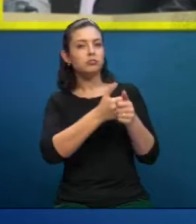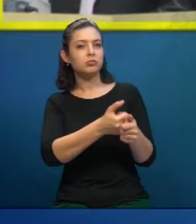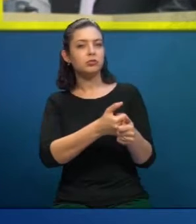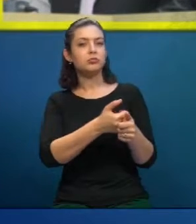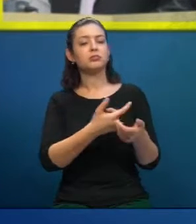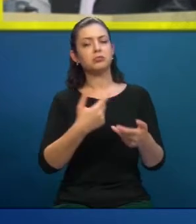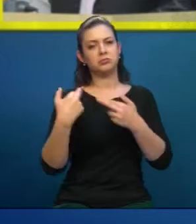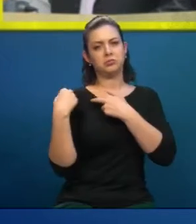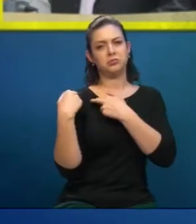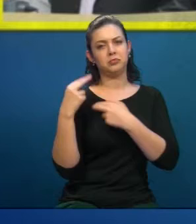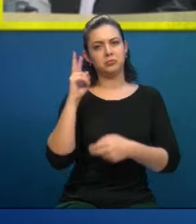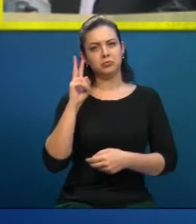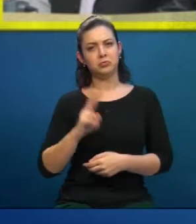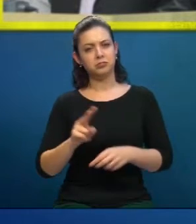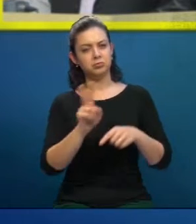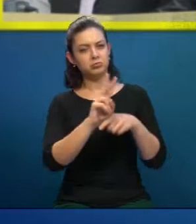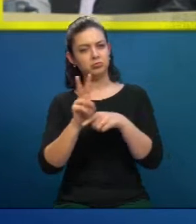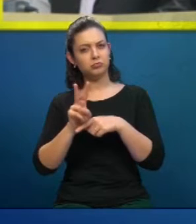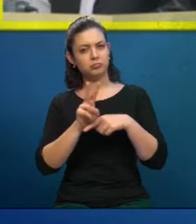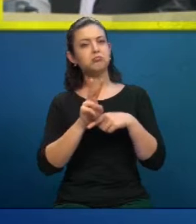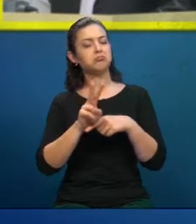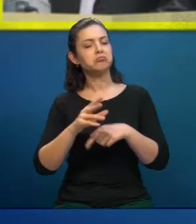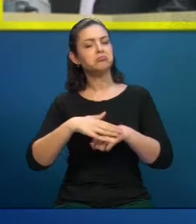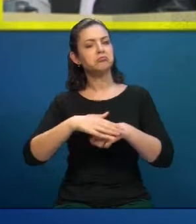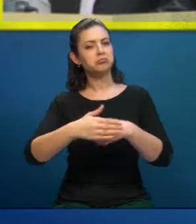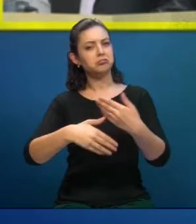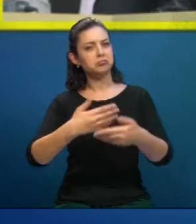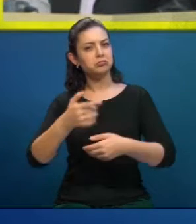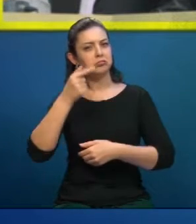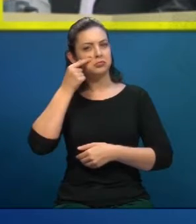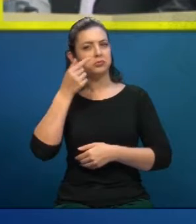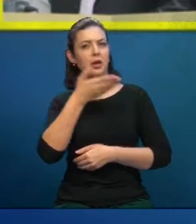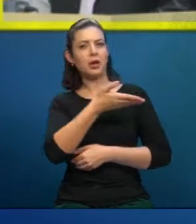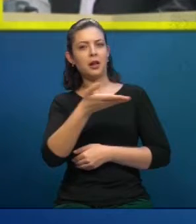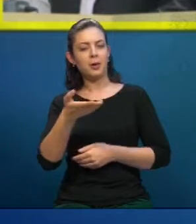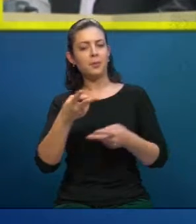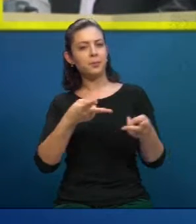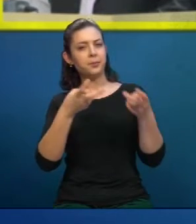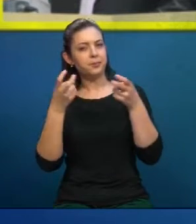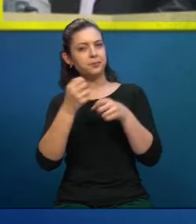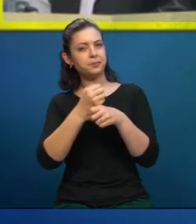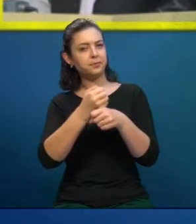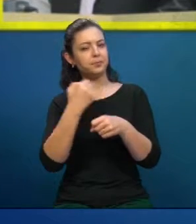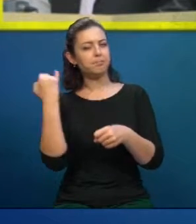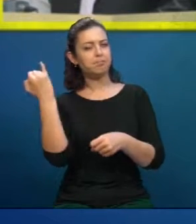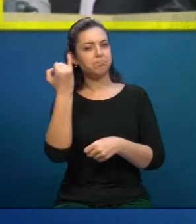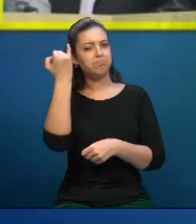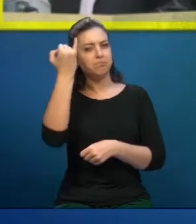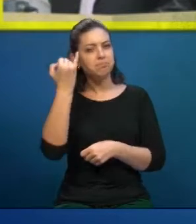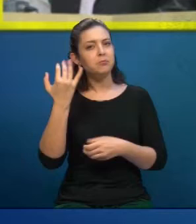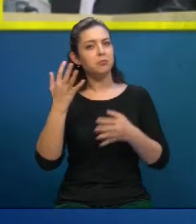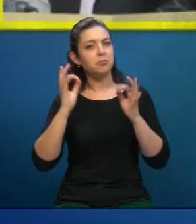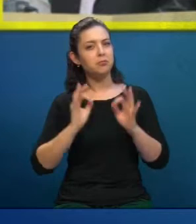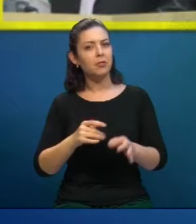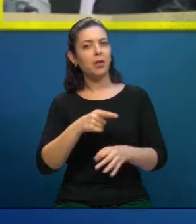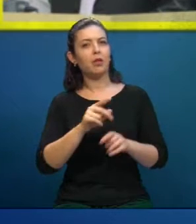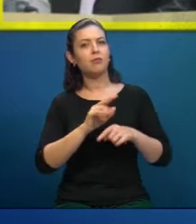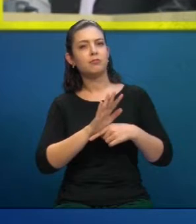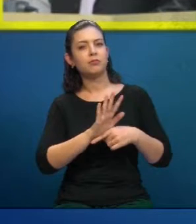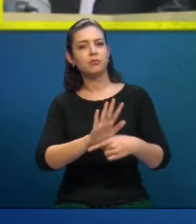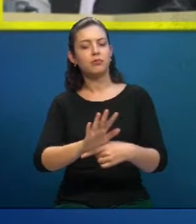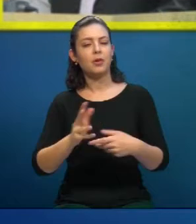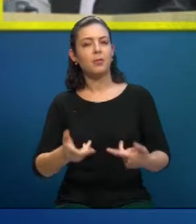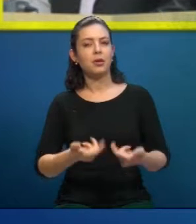porque é o papel do vereador fiscalizar isso nós estamos fazendo se presente por lá e eu vi que é uma obra muito importante sem dúvida ela vai